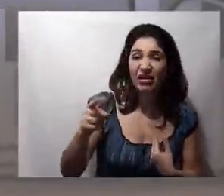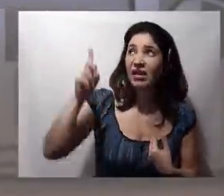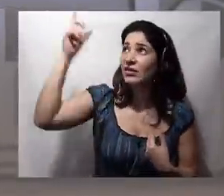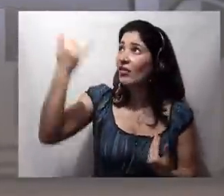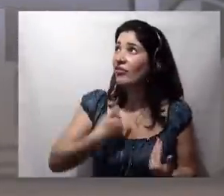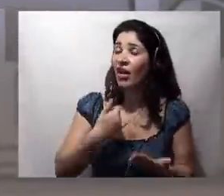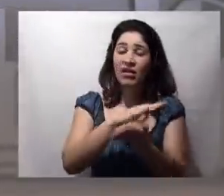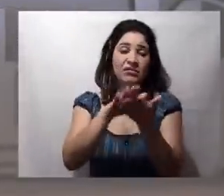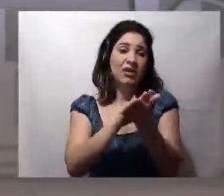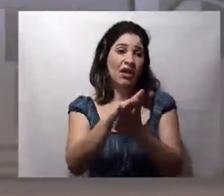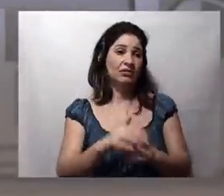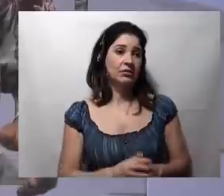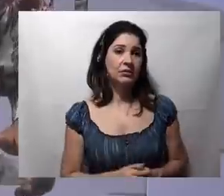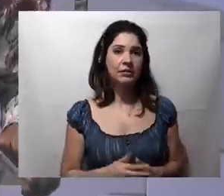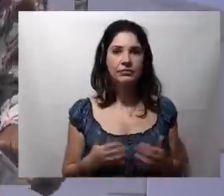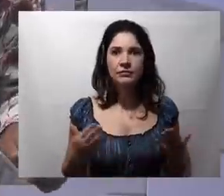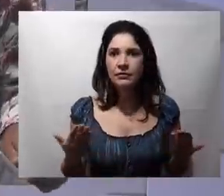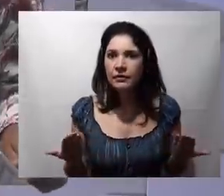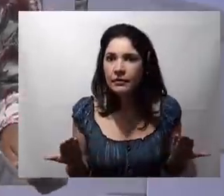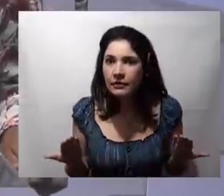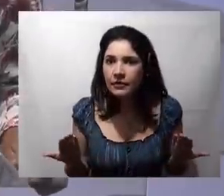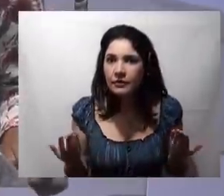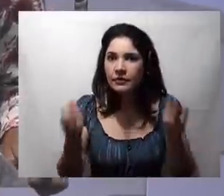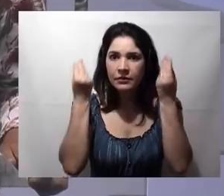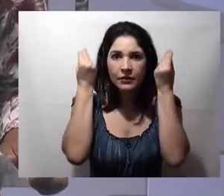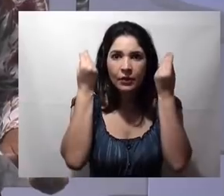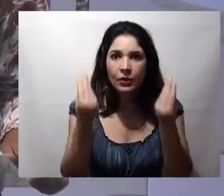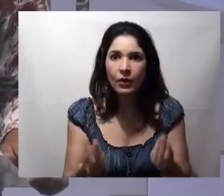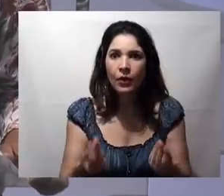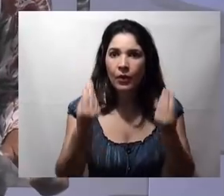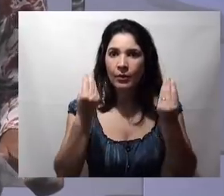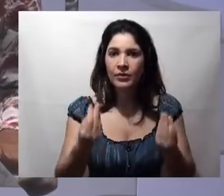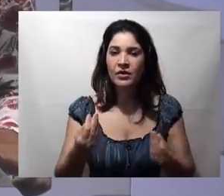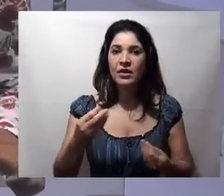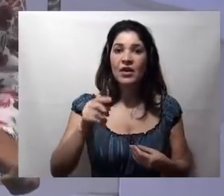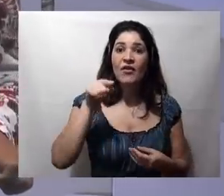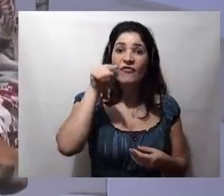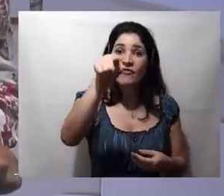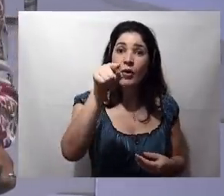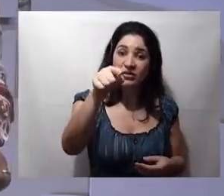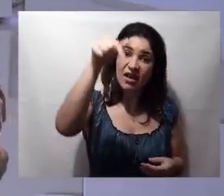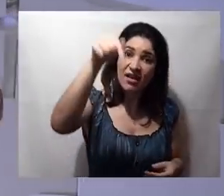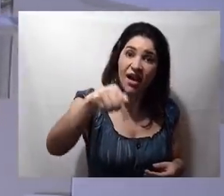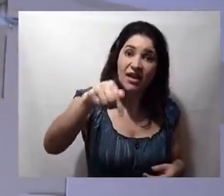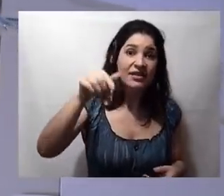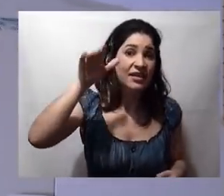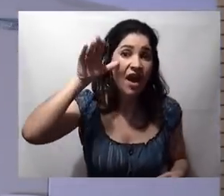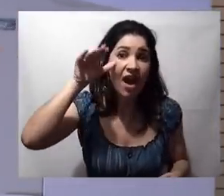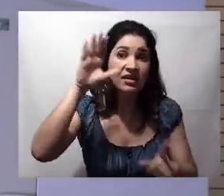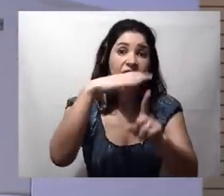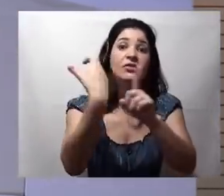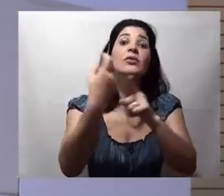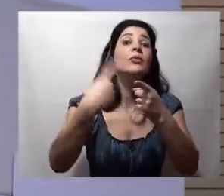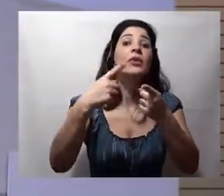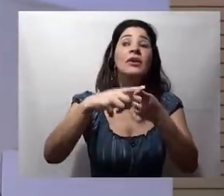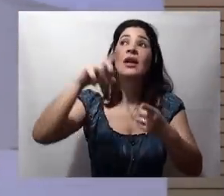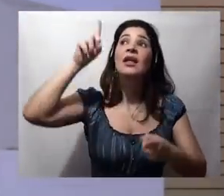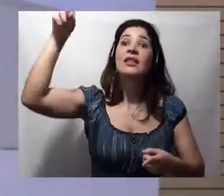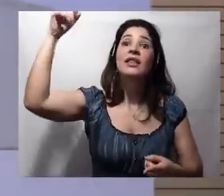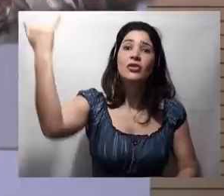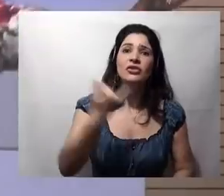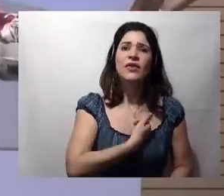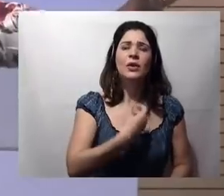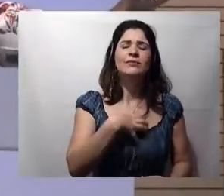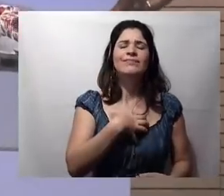me toca quem é que falou com você que você tá nesse culto porque veio de sua cabeça eu só vi nesse culto que deus se